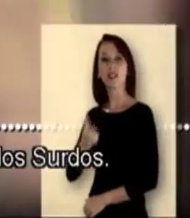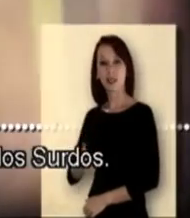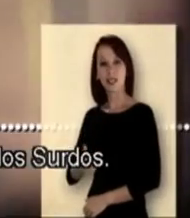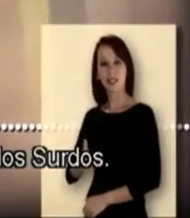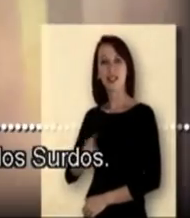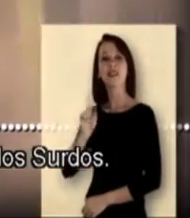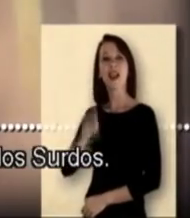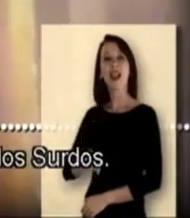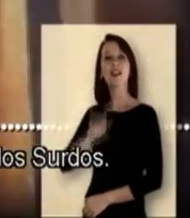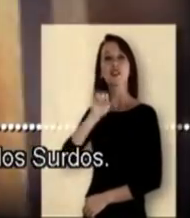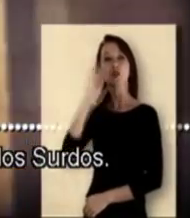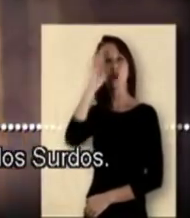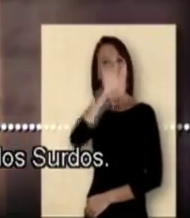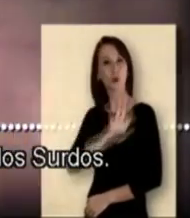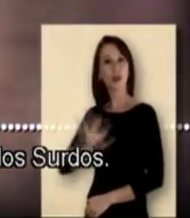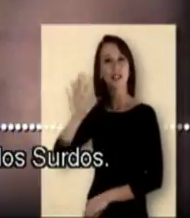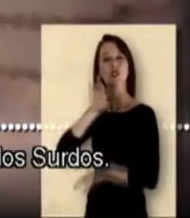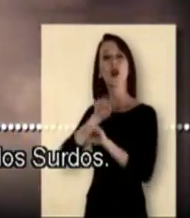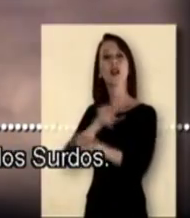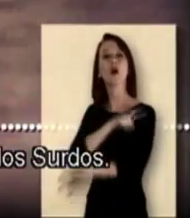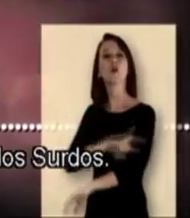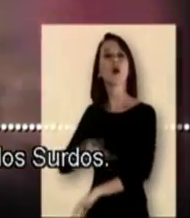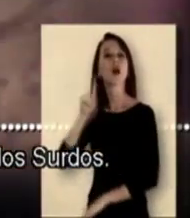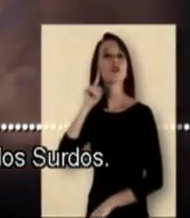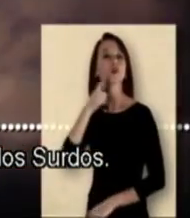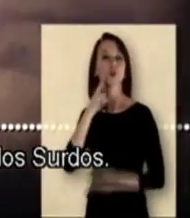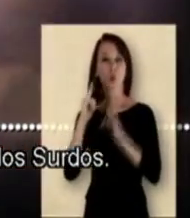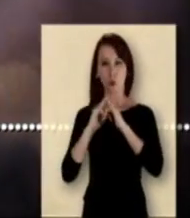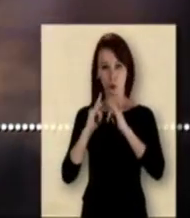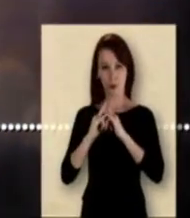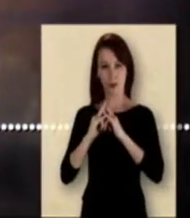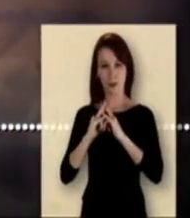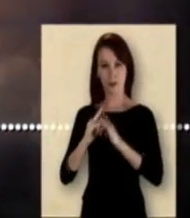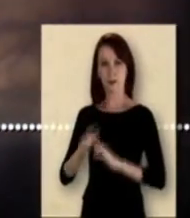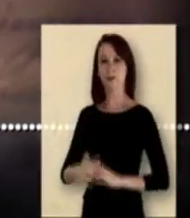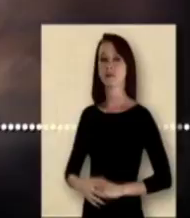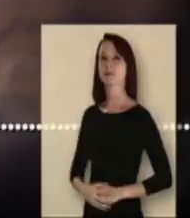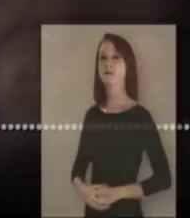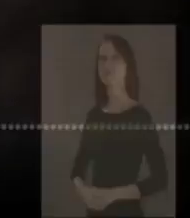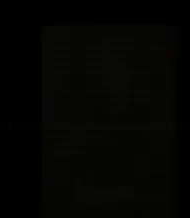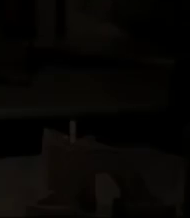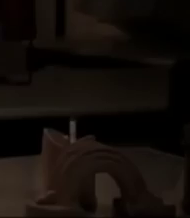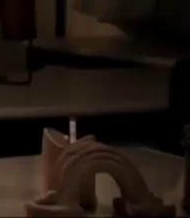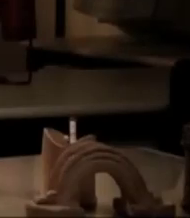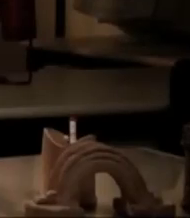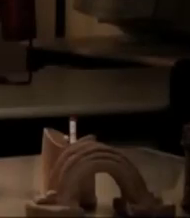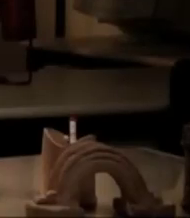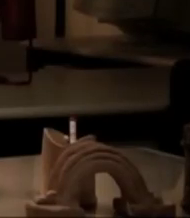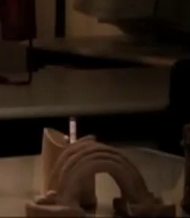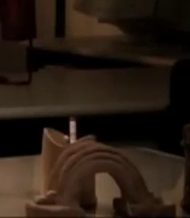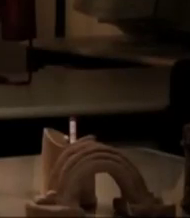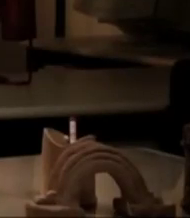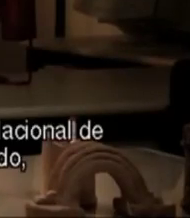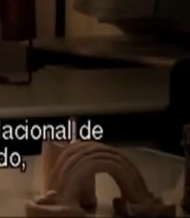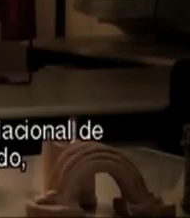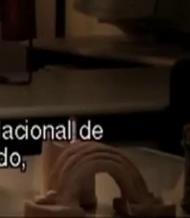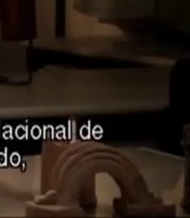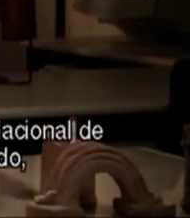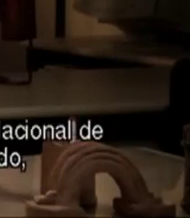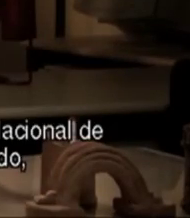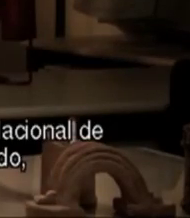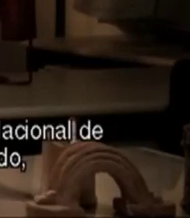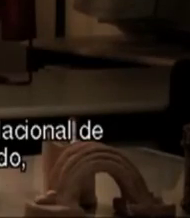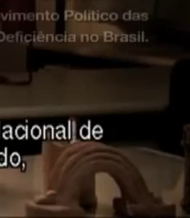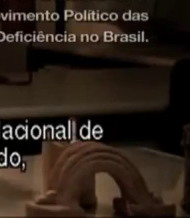1856. Instituto Nacional de Educação dos Surdos. Karen Strobel, diretora-presidente FENES, fala em língua de sinais. No período em que